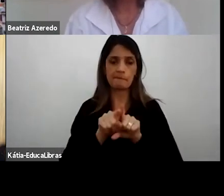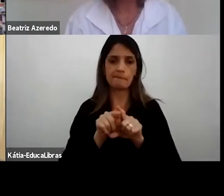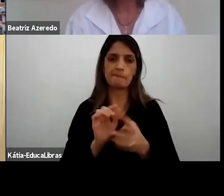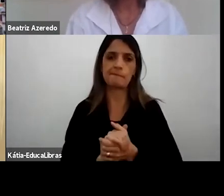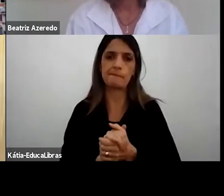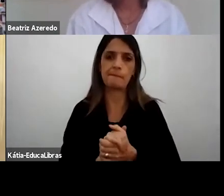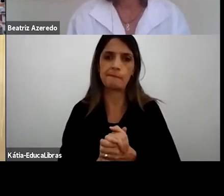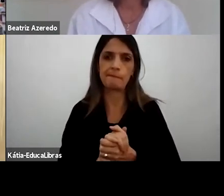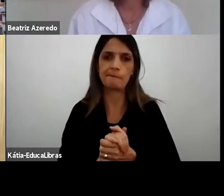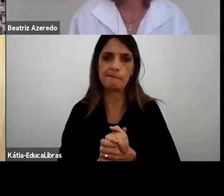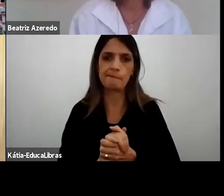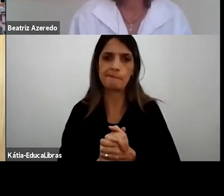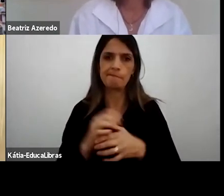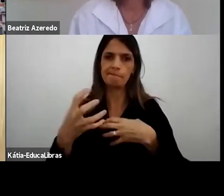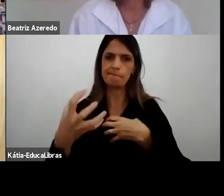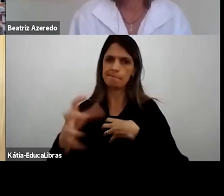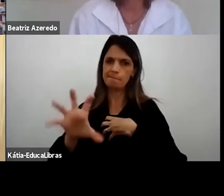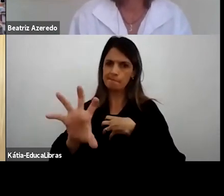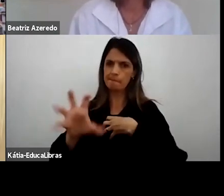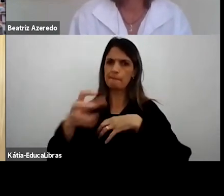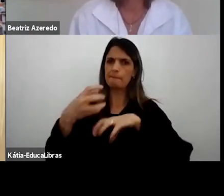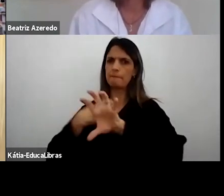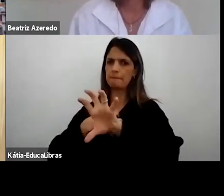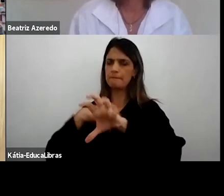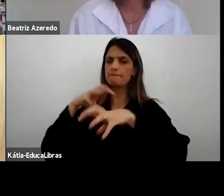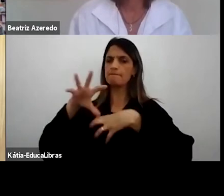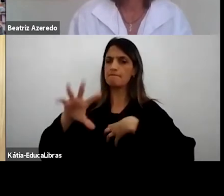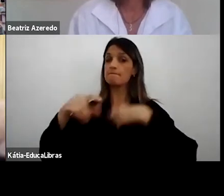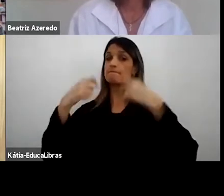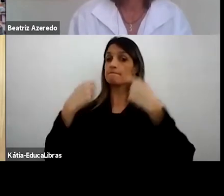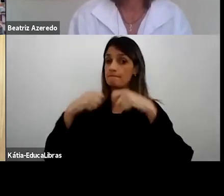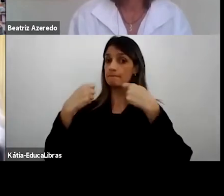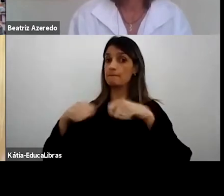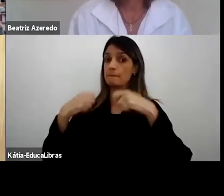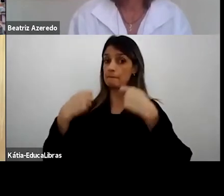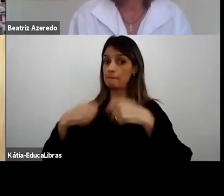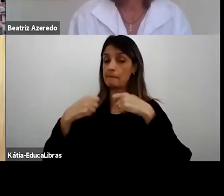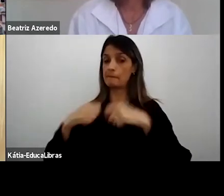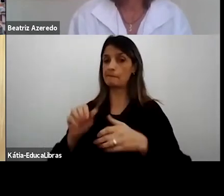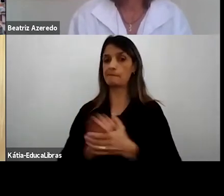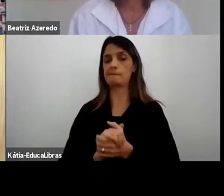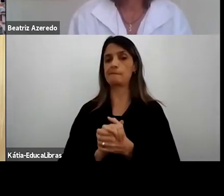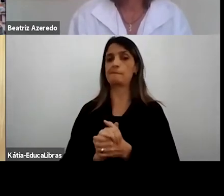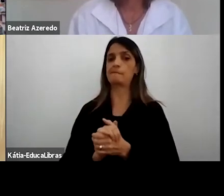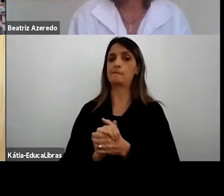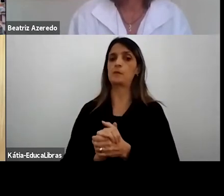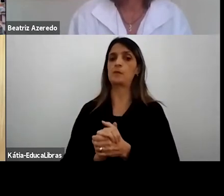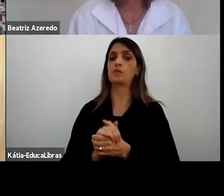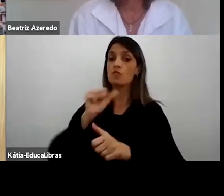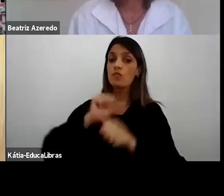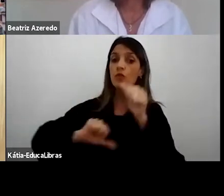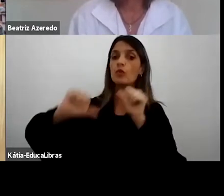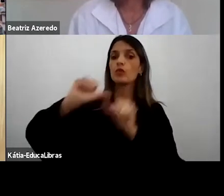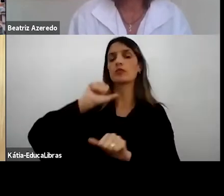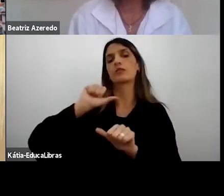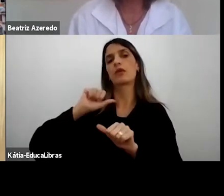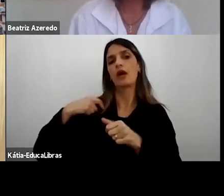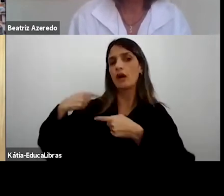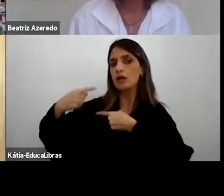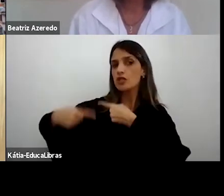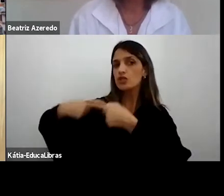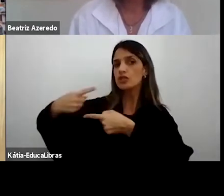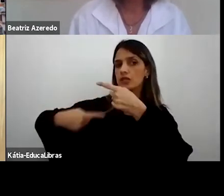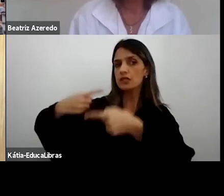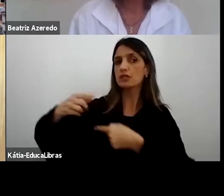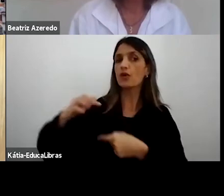olhar empático, você também, né, tá transformando aí essa nova geração que vai cuidar aí